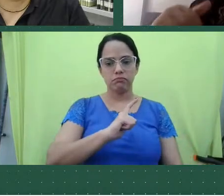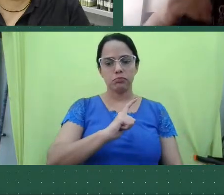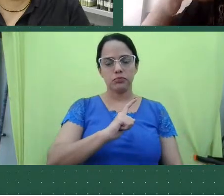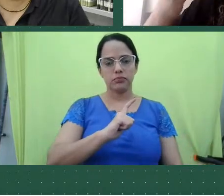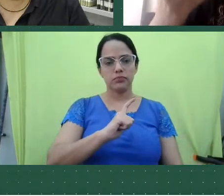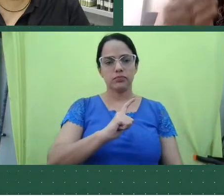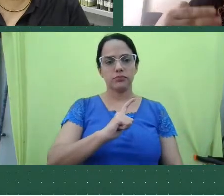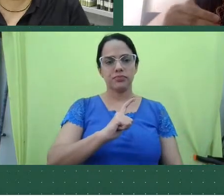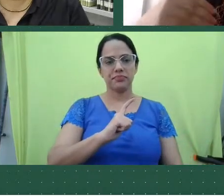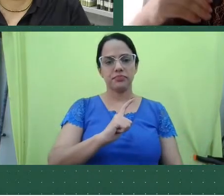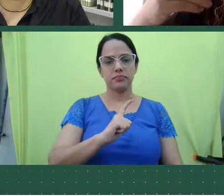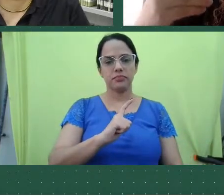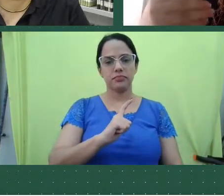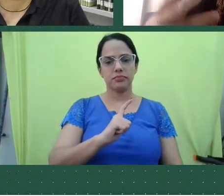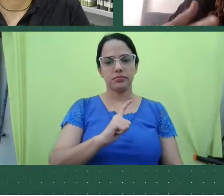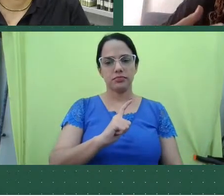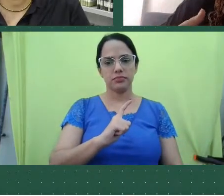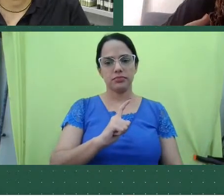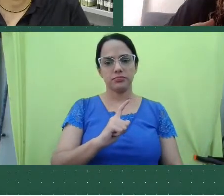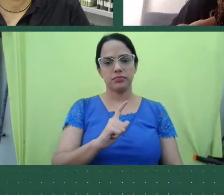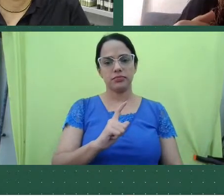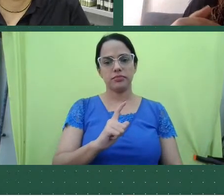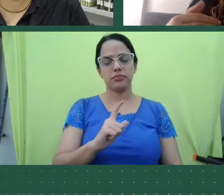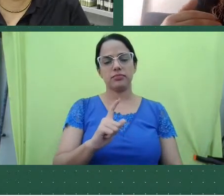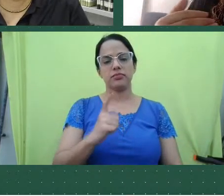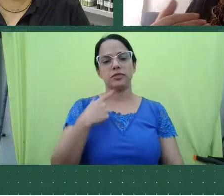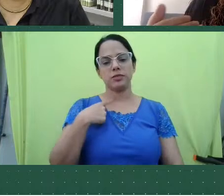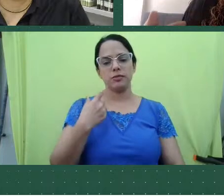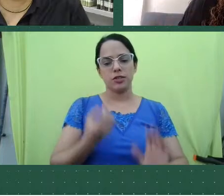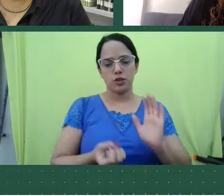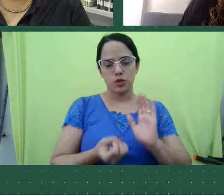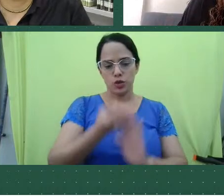sobretudo no desenvolvimento de softwares,